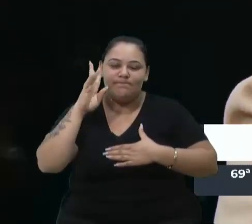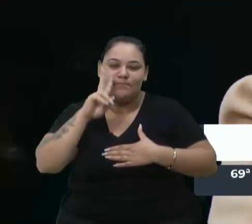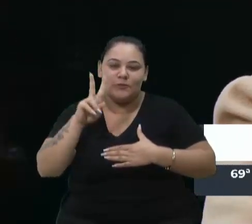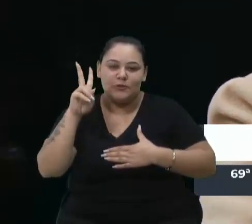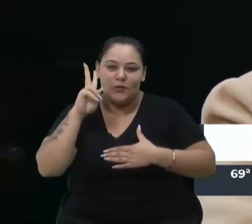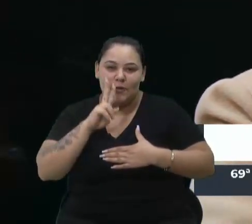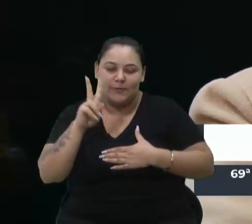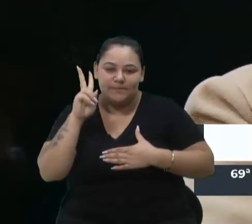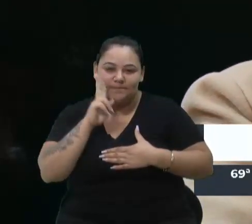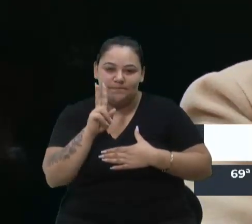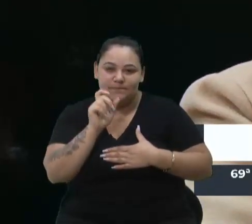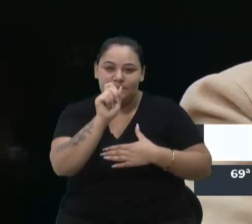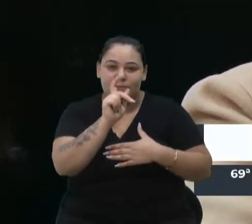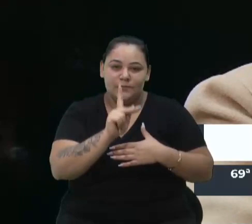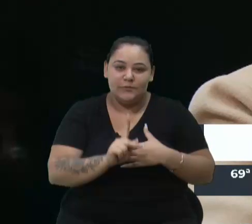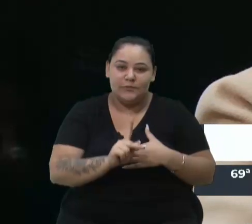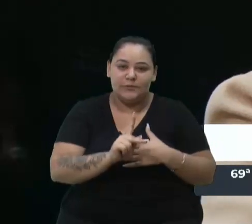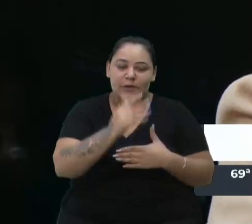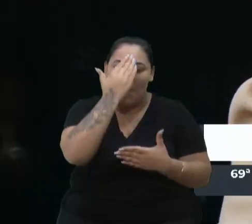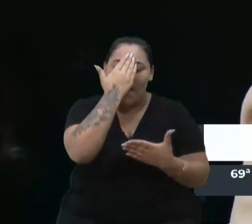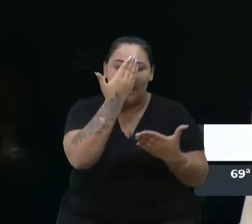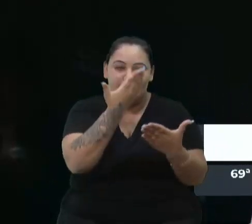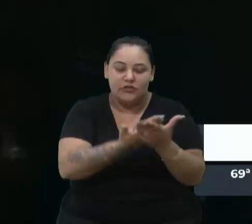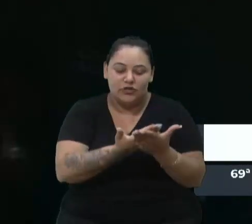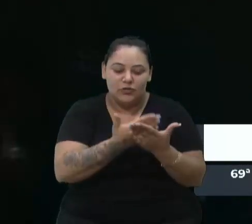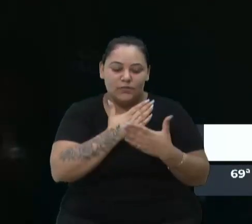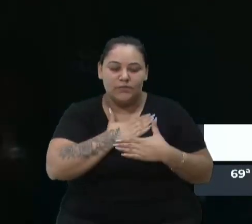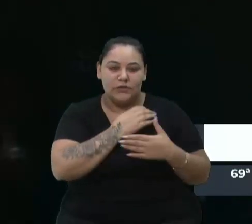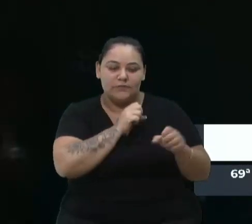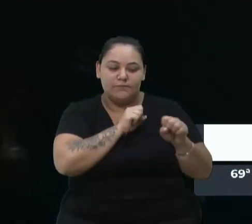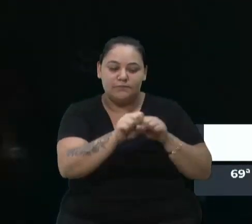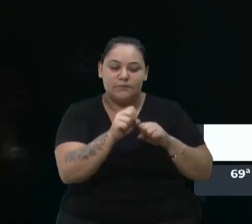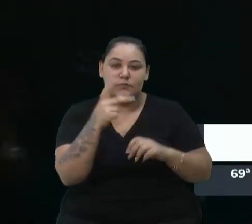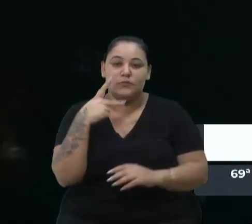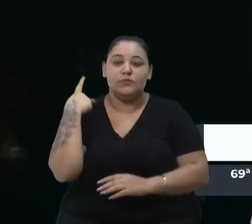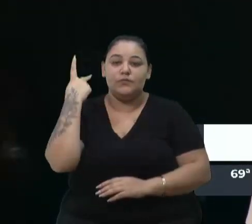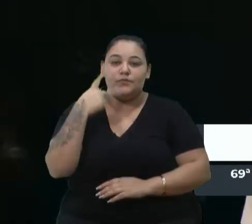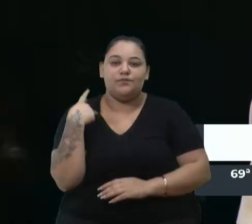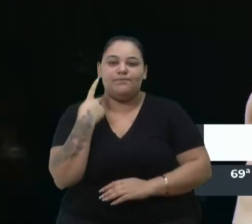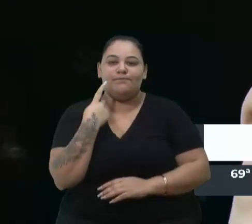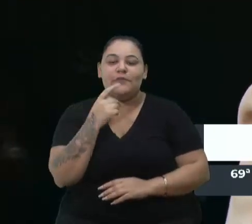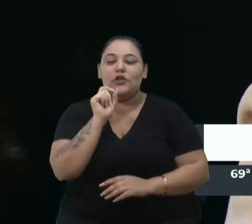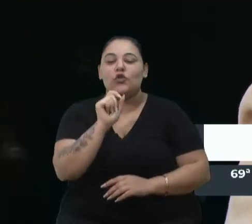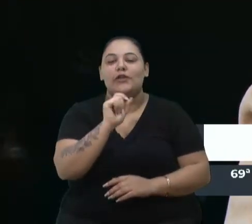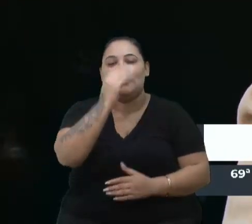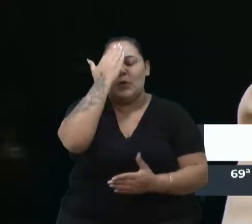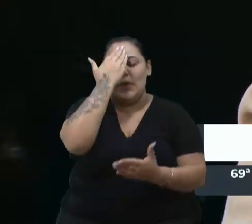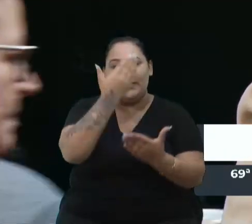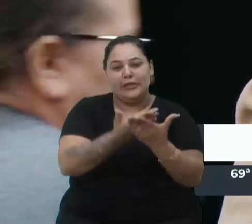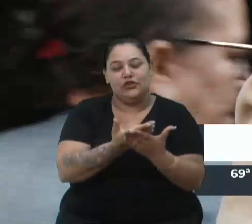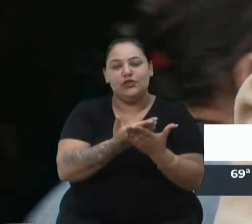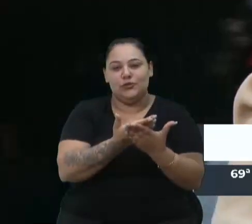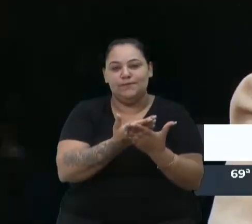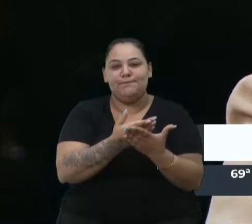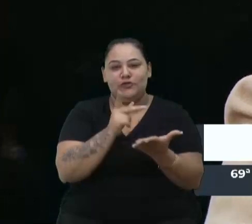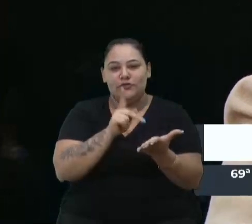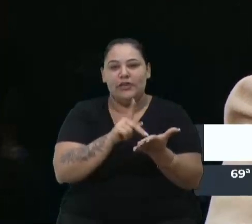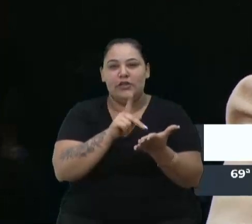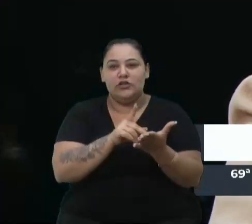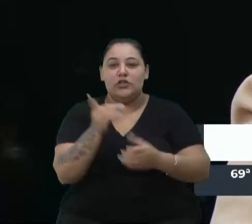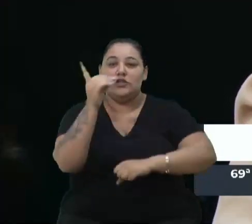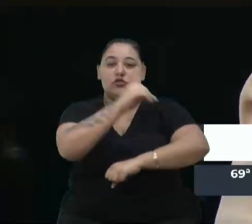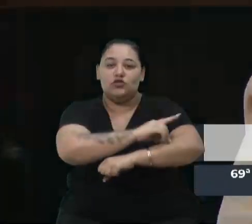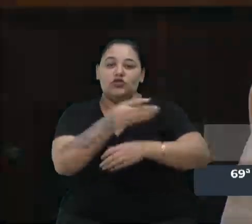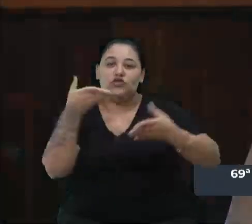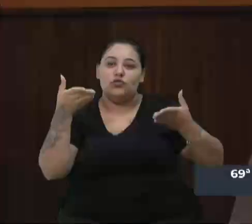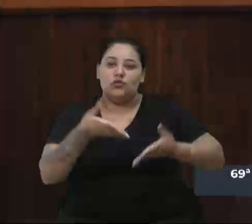ancestralidade de minha formação política e meus princípios e convicções que no dia